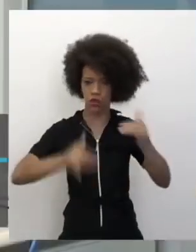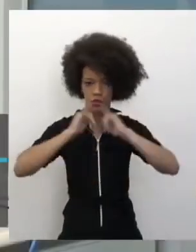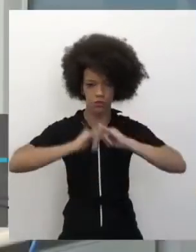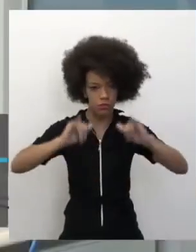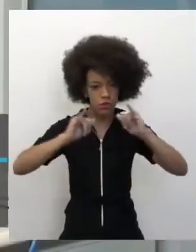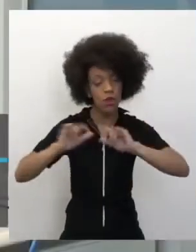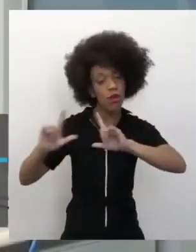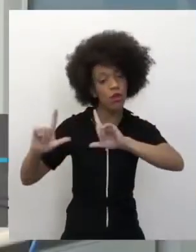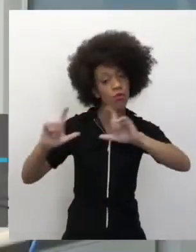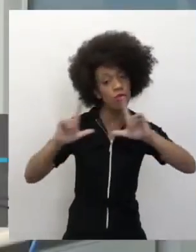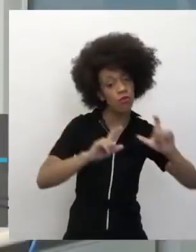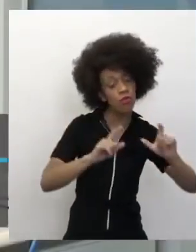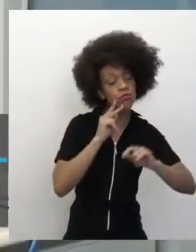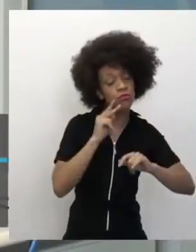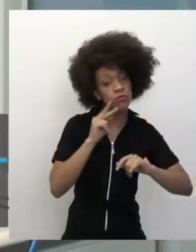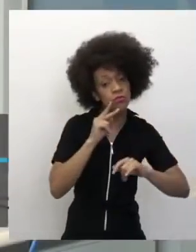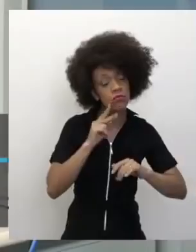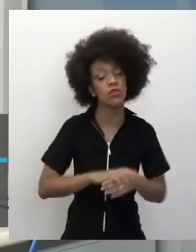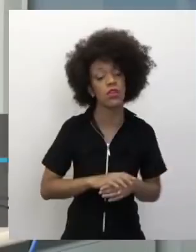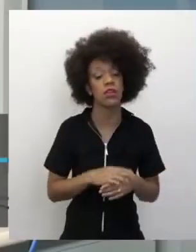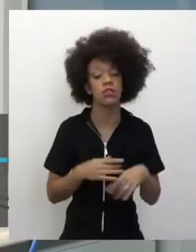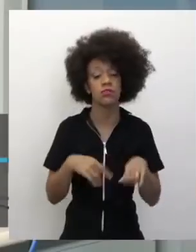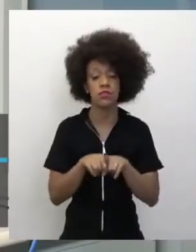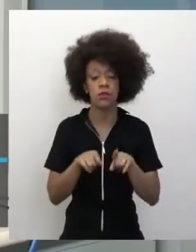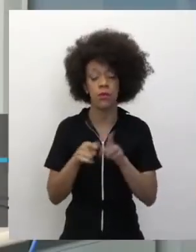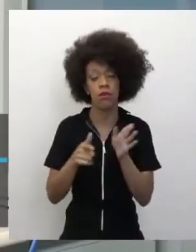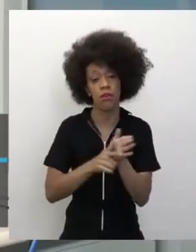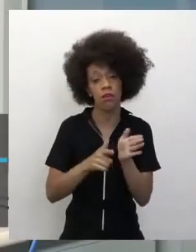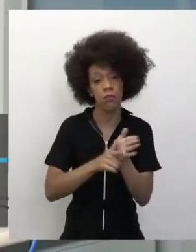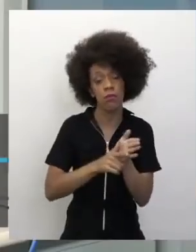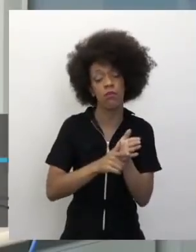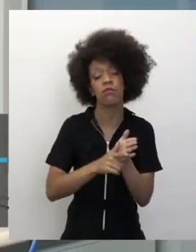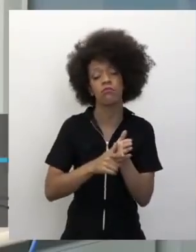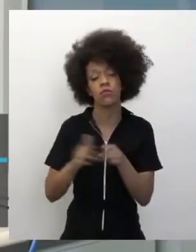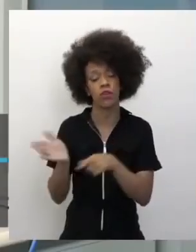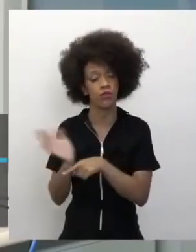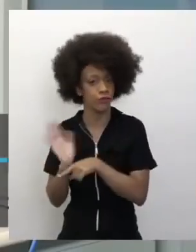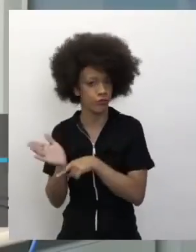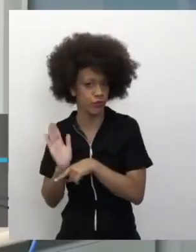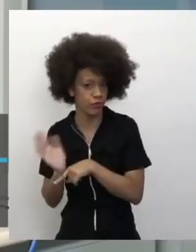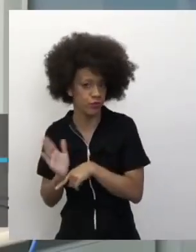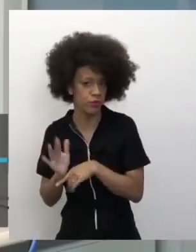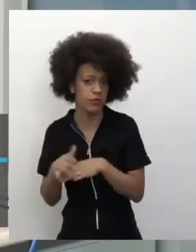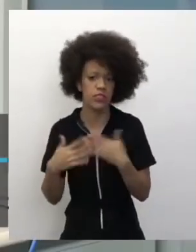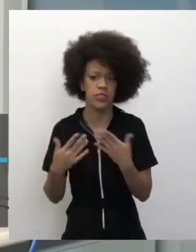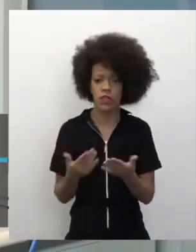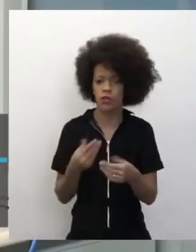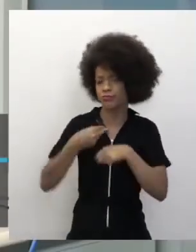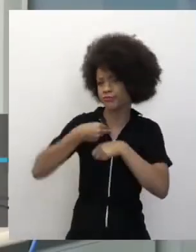Fotos, cigarro, fósforo, bloco de papel, caneta, projetos de filmes. Uhum. Então,